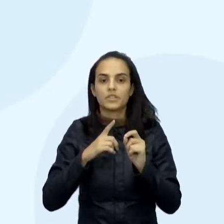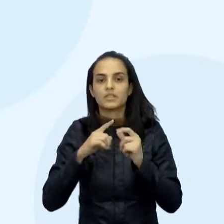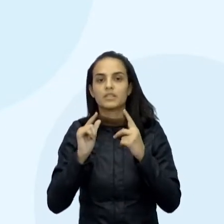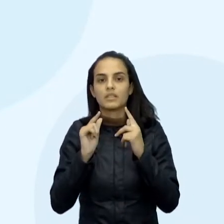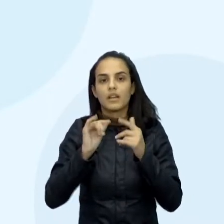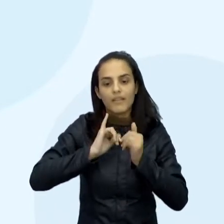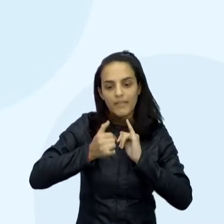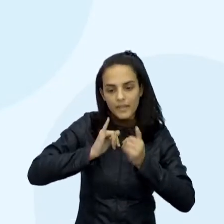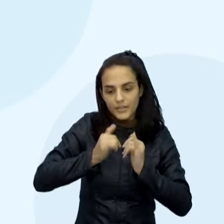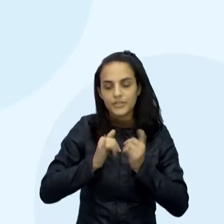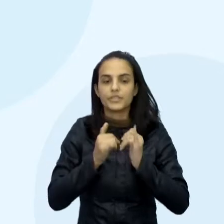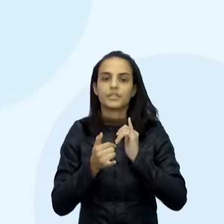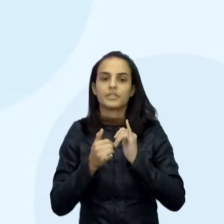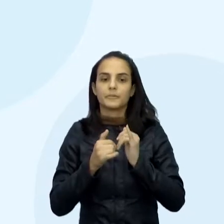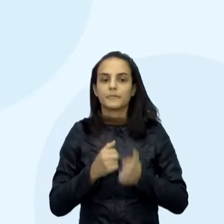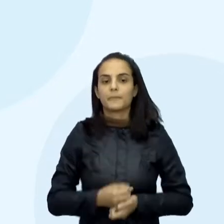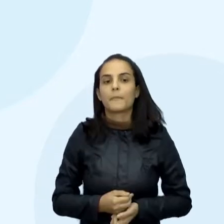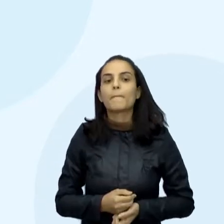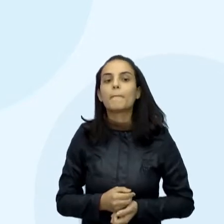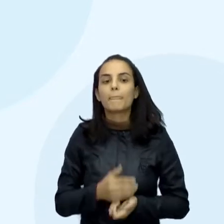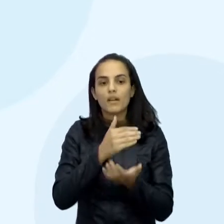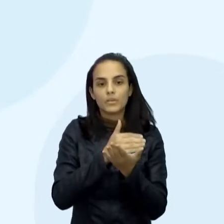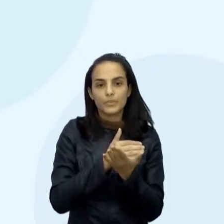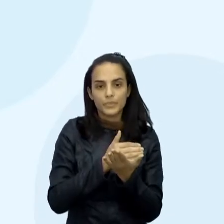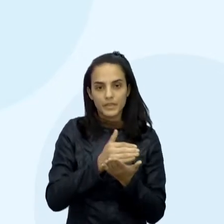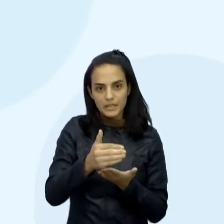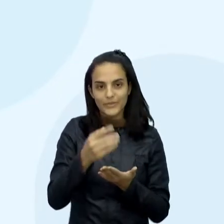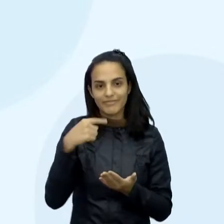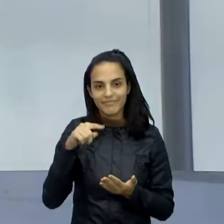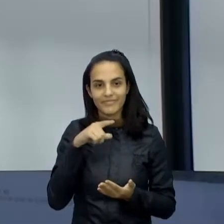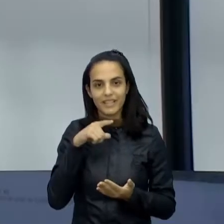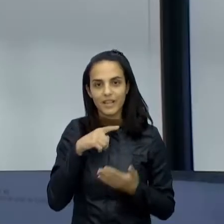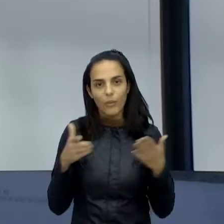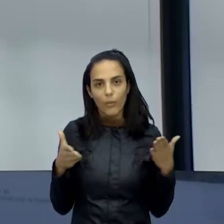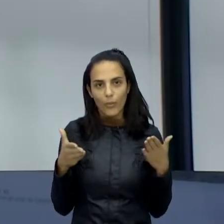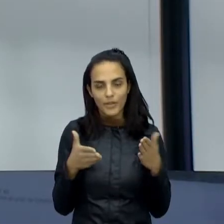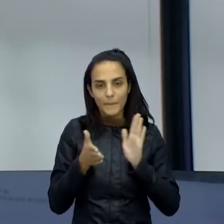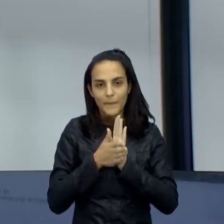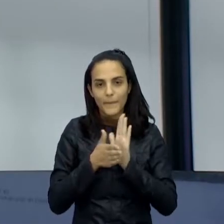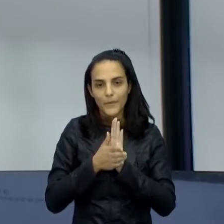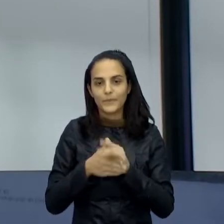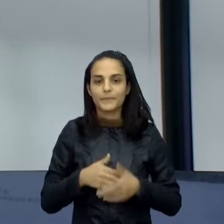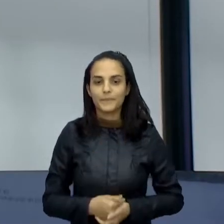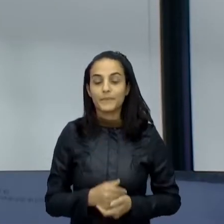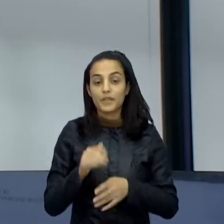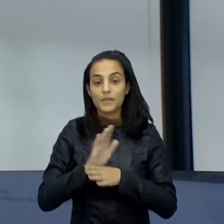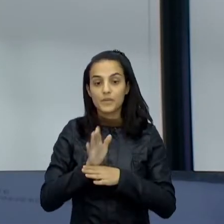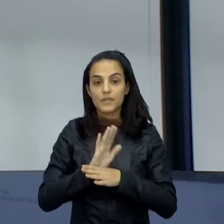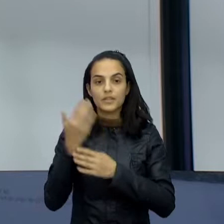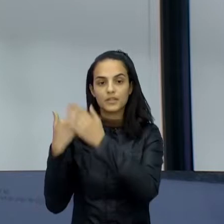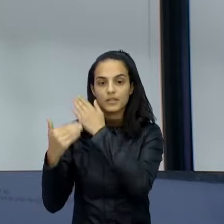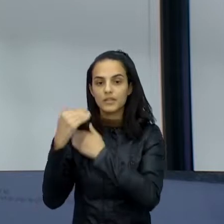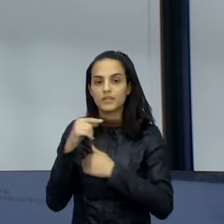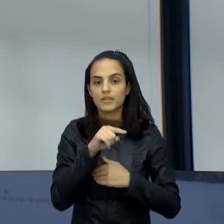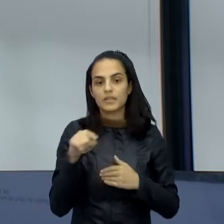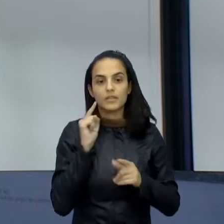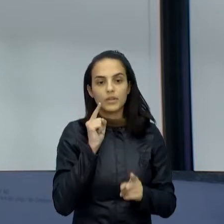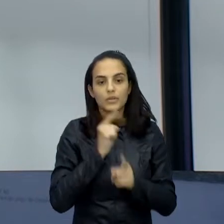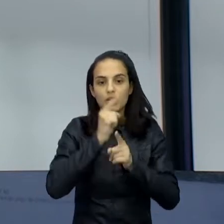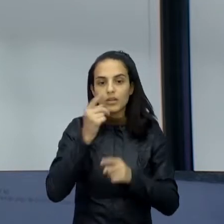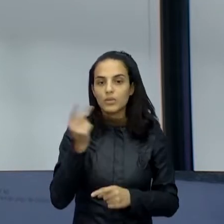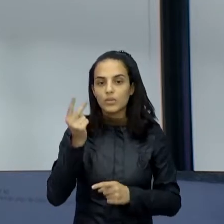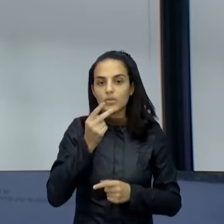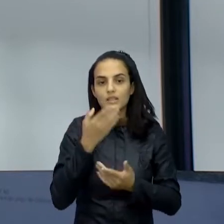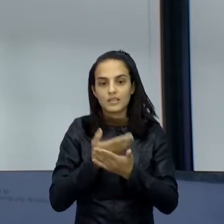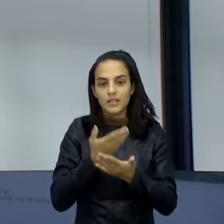elétrica. Falar das usinas e dos princípios naturais que temos aí, tá bom? Essa é a nossa proposta. Nos vídeos anteriores vocês vão encontrar aí duas aulas